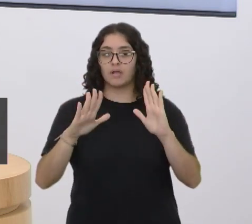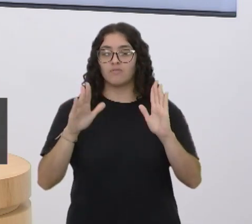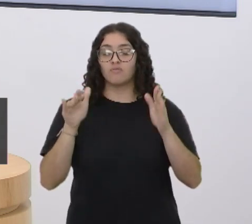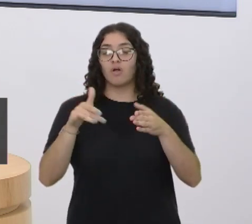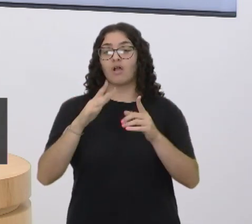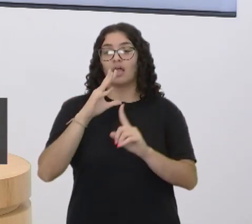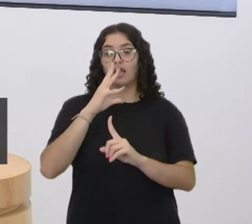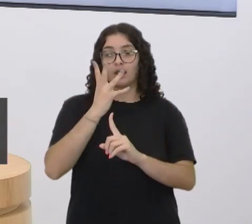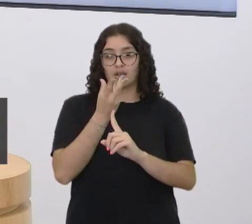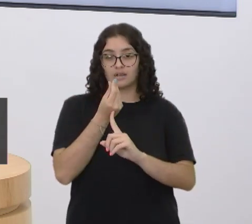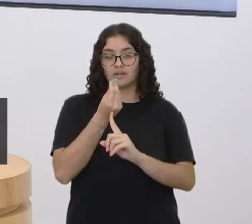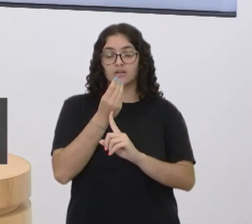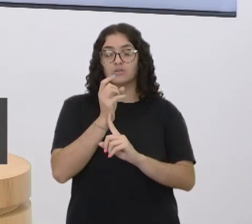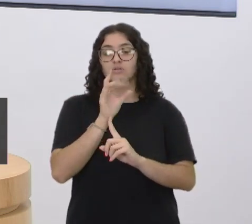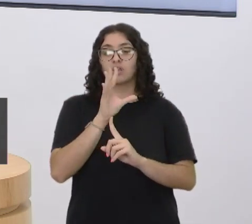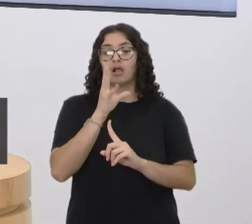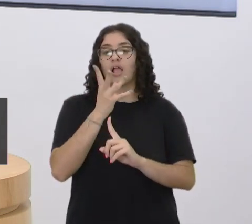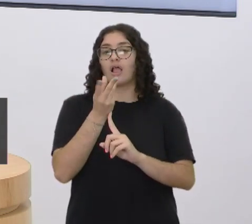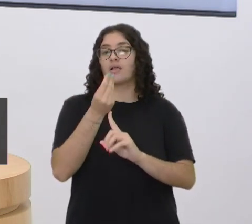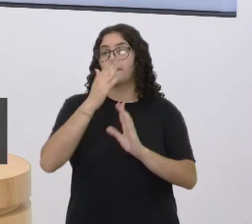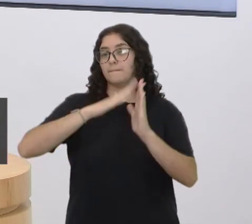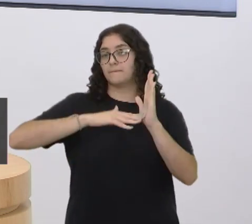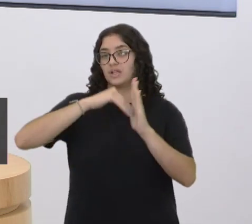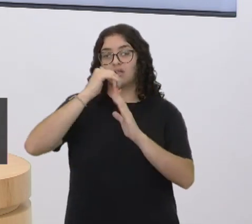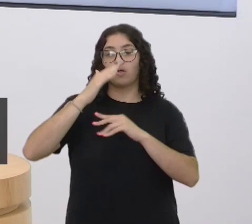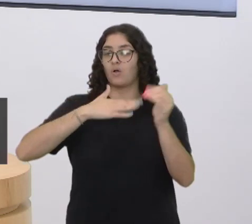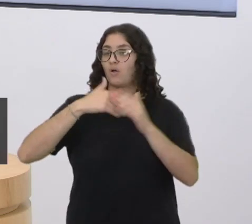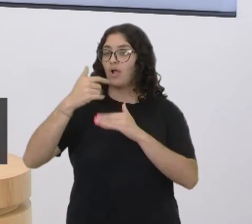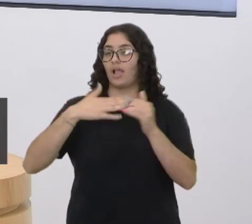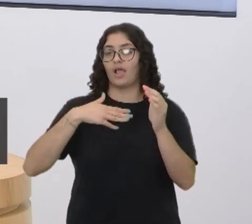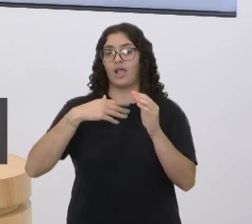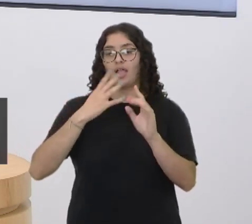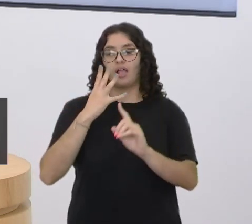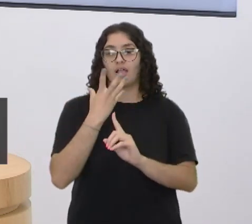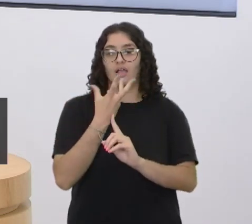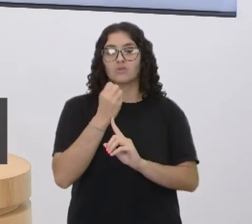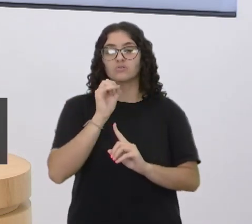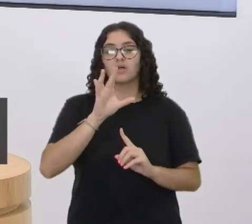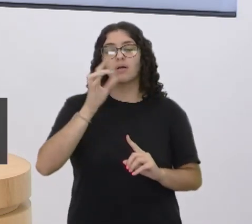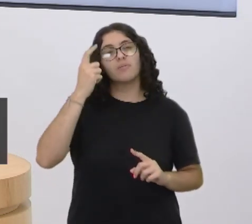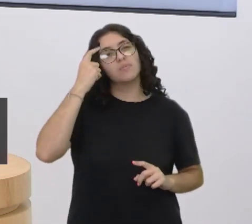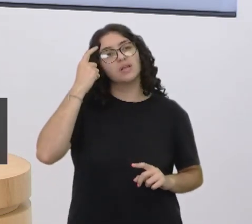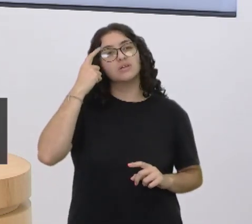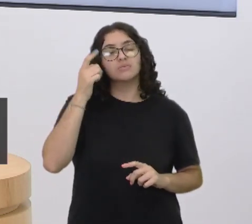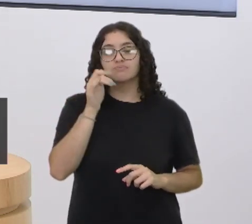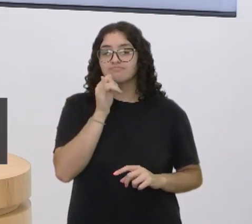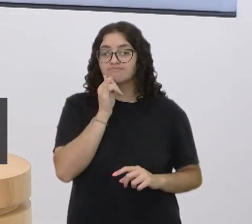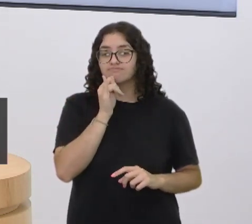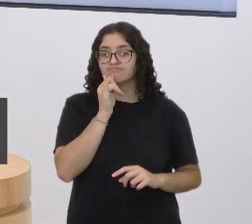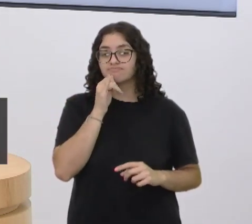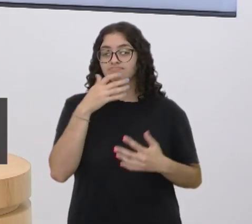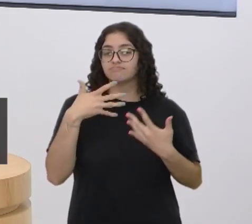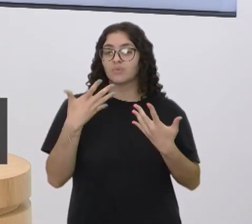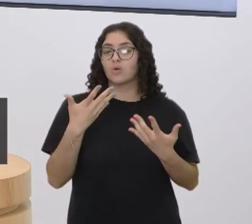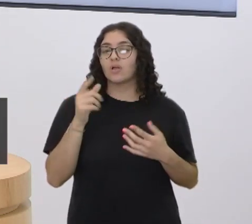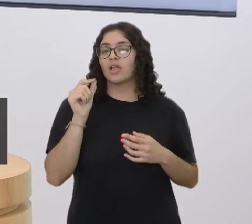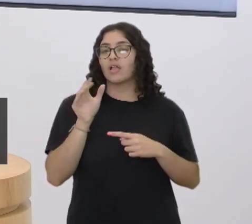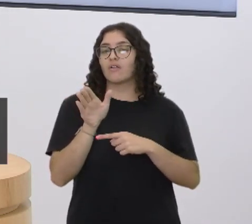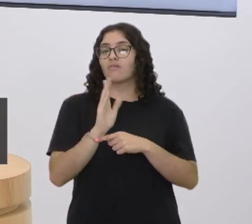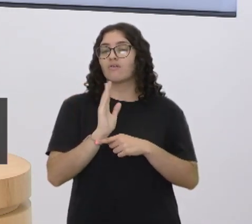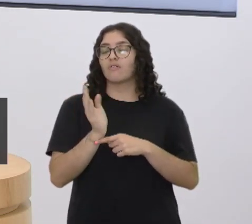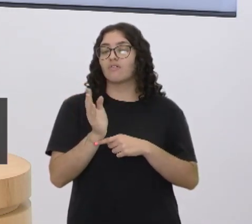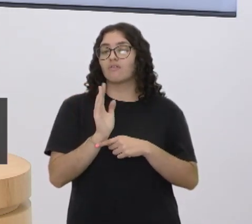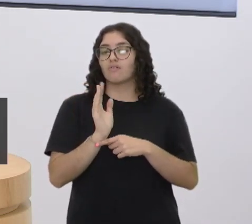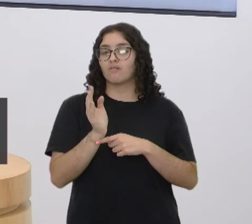arte, e aí a gente não está falando só arte e pintura, qualquer tipo de arte. É só a gente pensar, por exemplo, o que seria do filme do Senhor